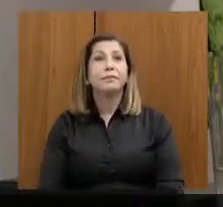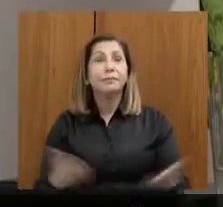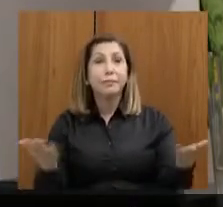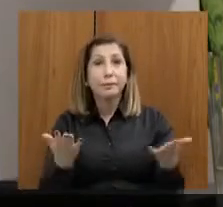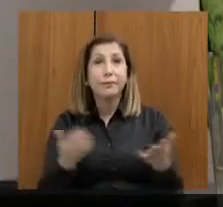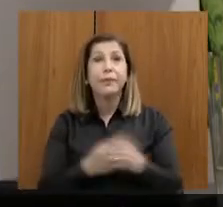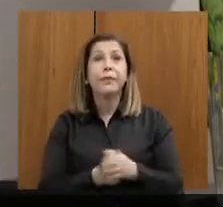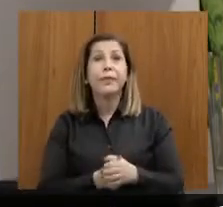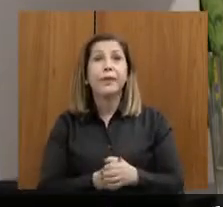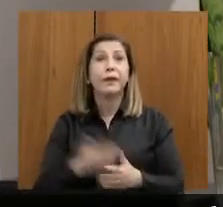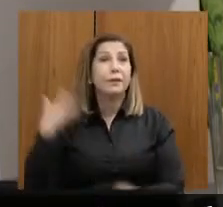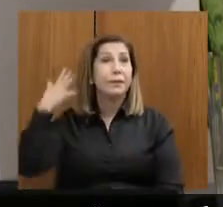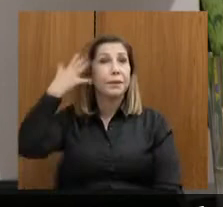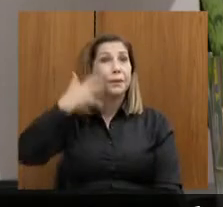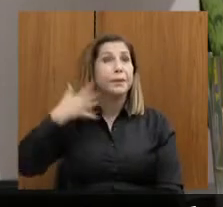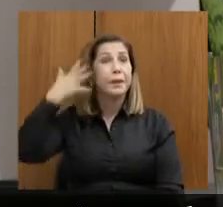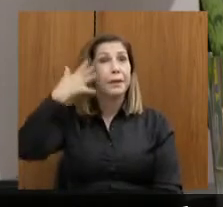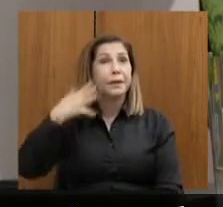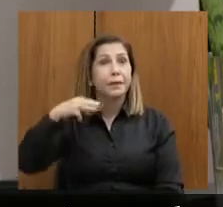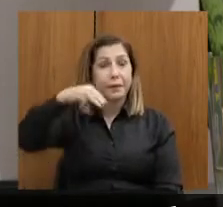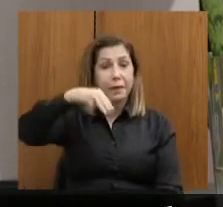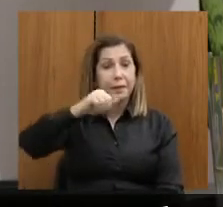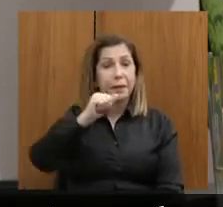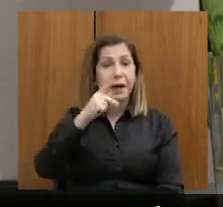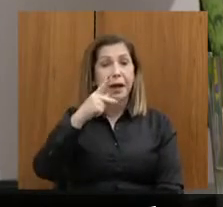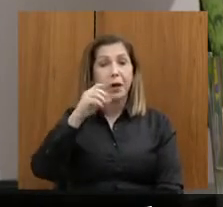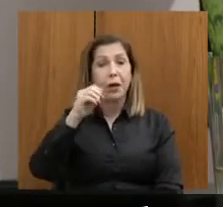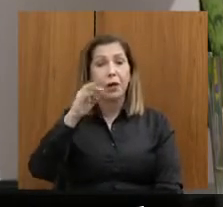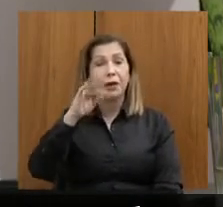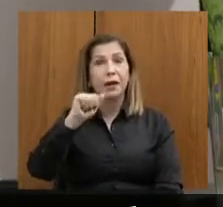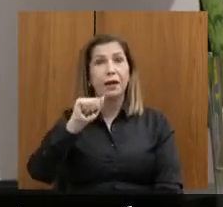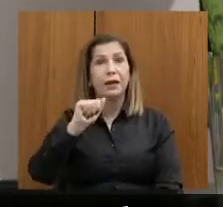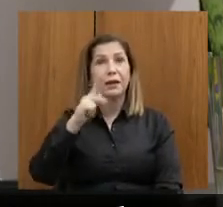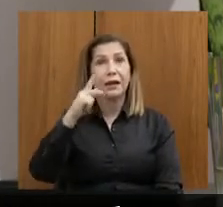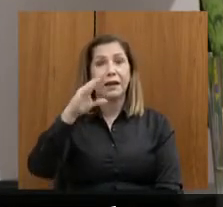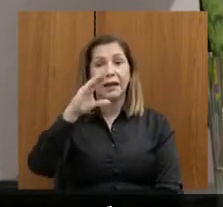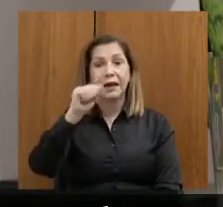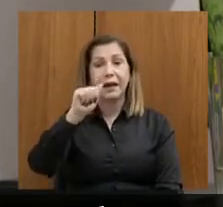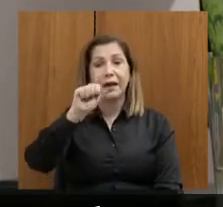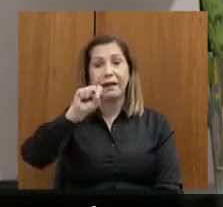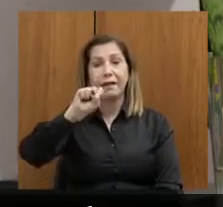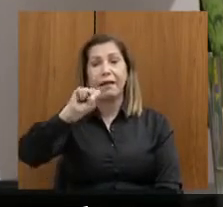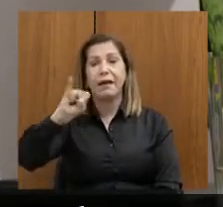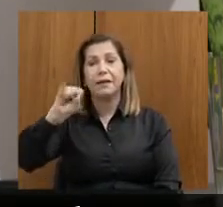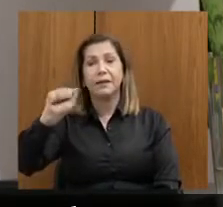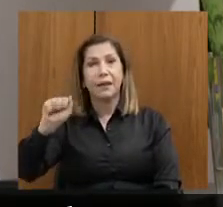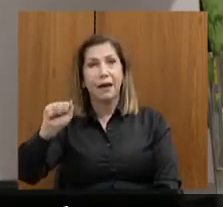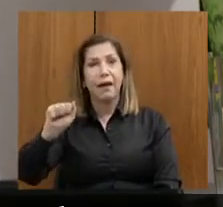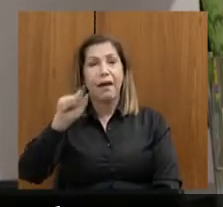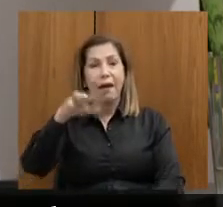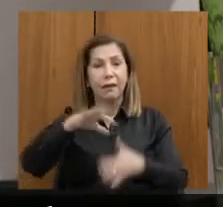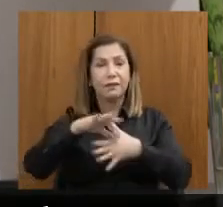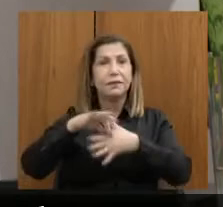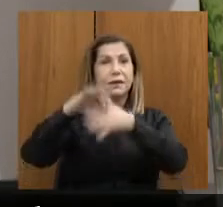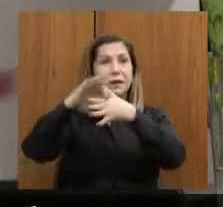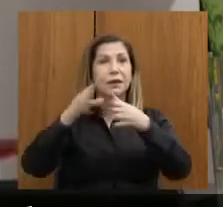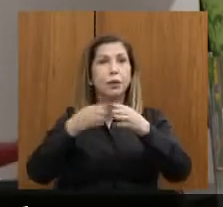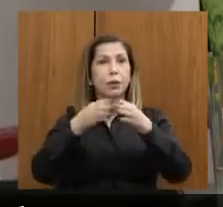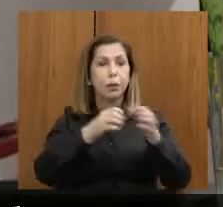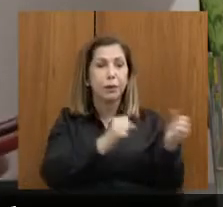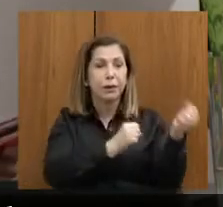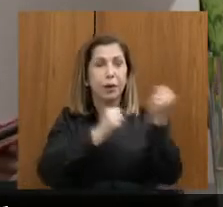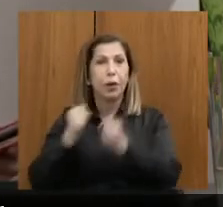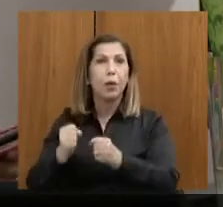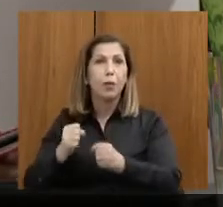com a palavra mahkota Cássia Kindle Ale do Quilombo Manso líder comunitária do Quilombo vaso